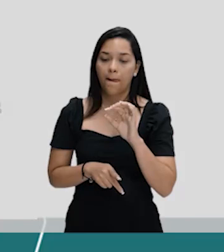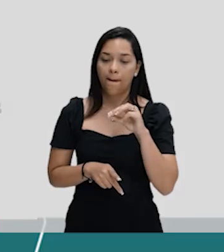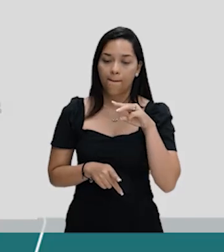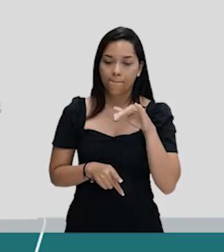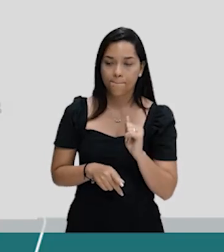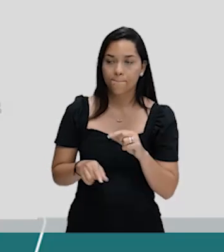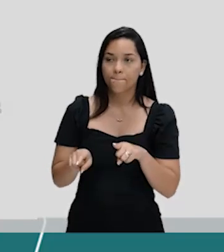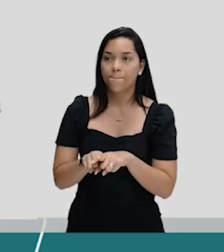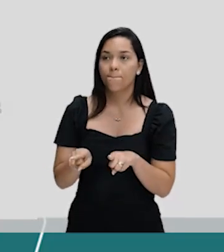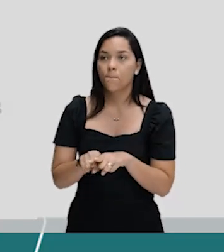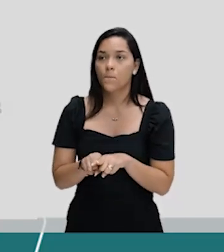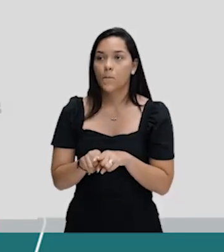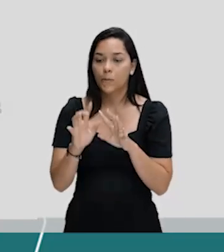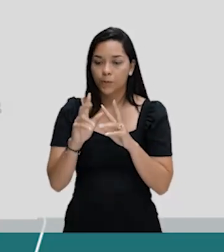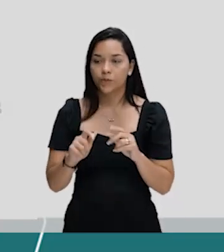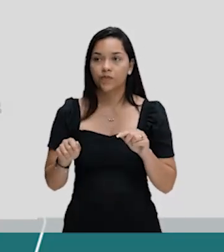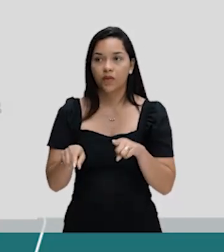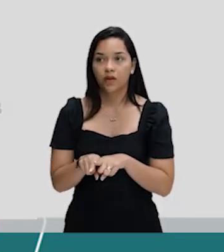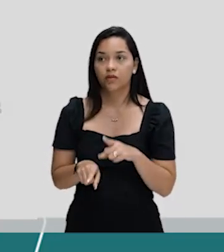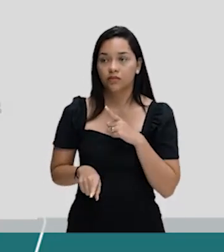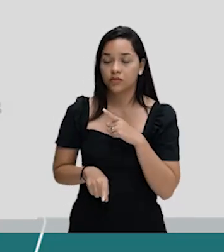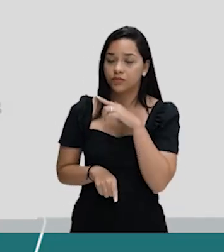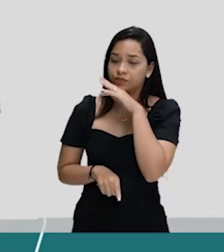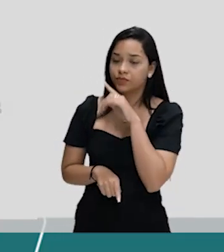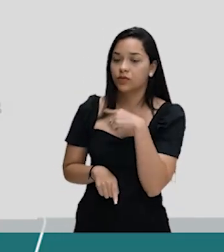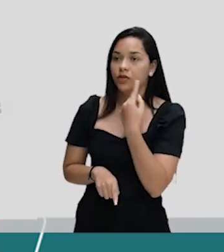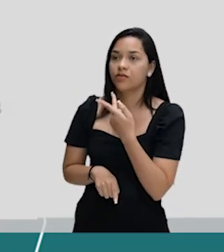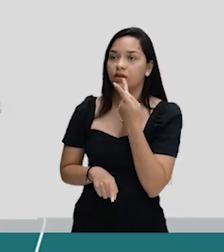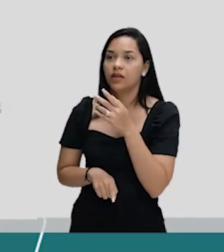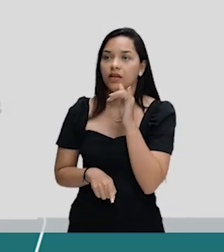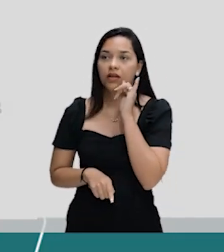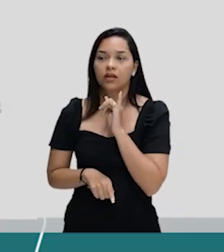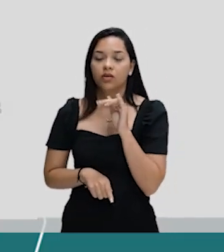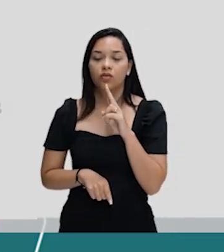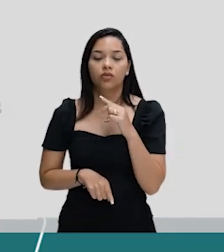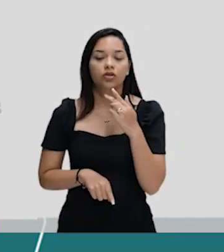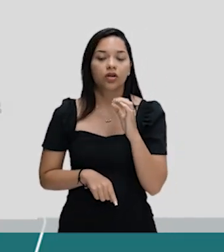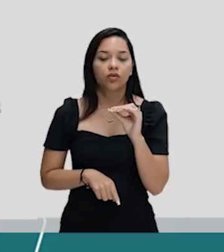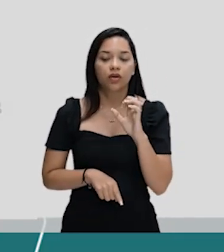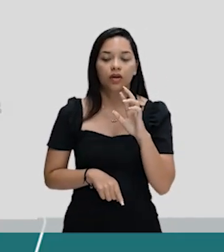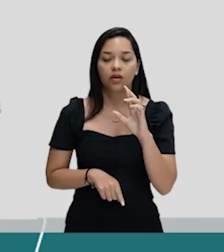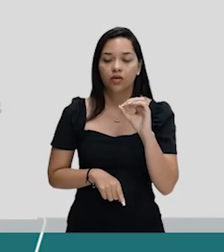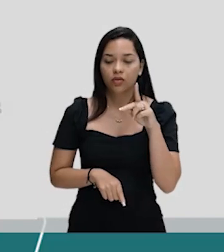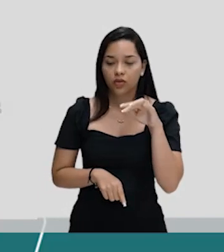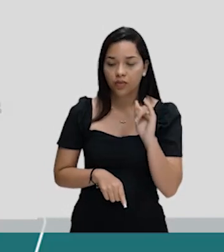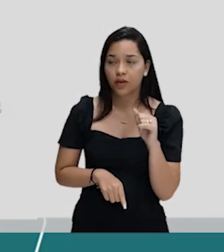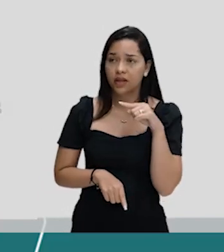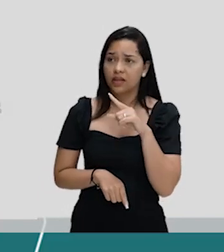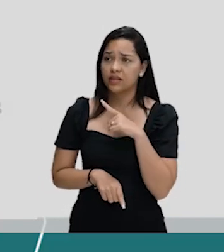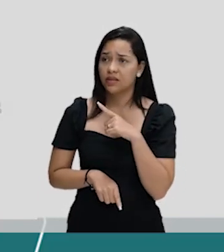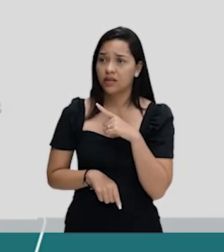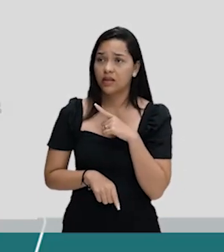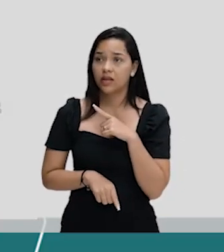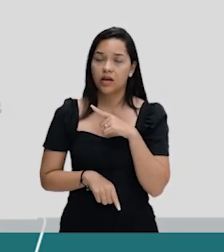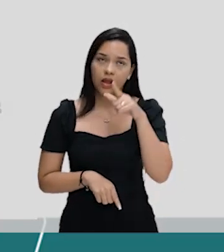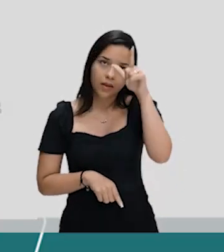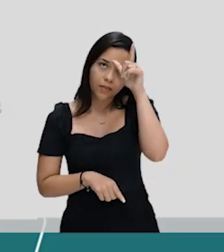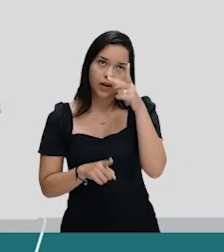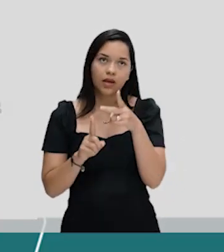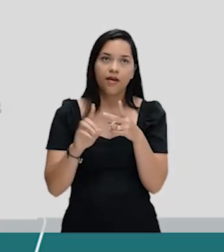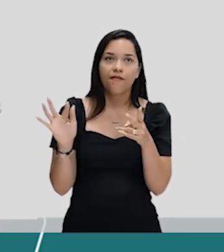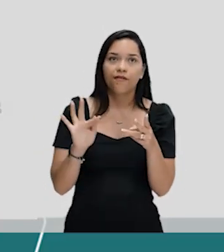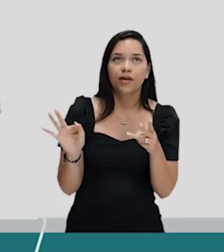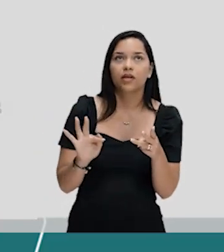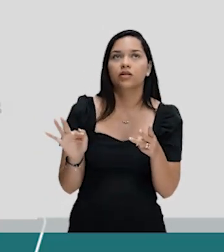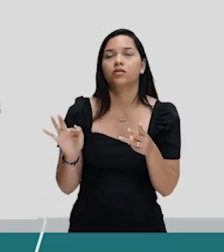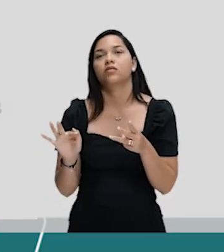As economias mais frágeis elas tendem a ser dominadas. Então, quando a gente fala, por exemplo, de União Europeia, né, tu tem ali o carro-chefe, tu tem a Alemanha, tu tem a